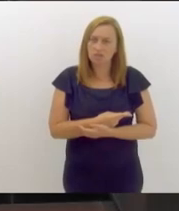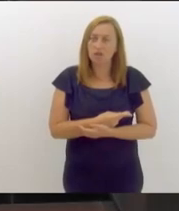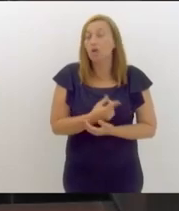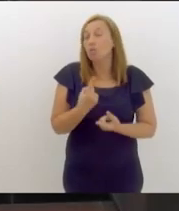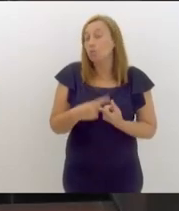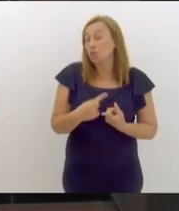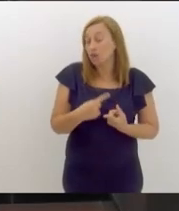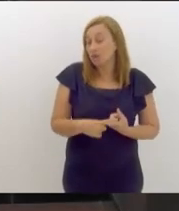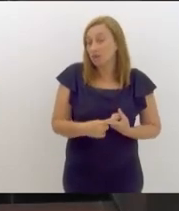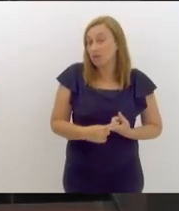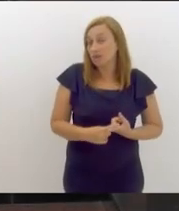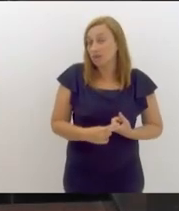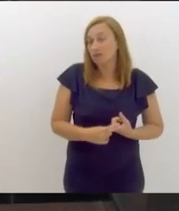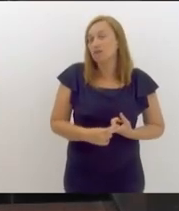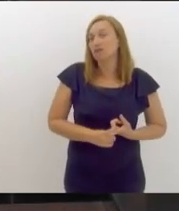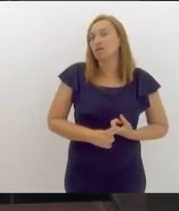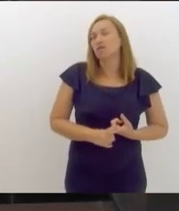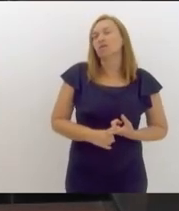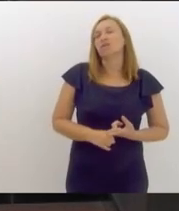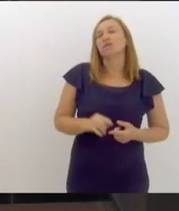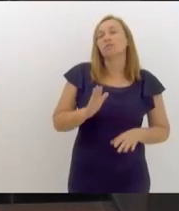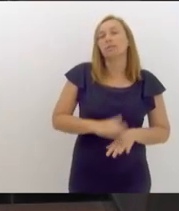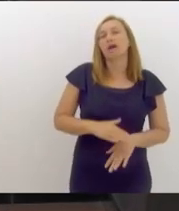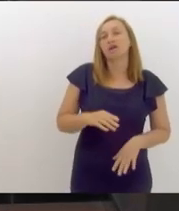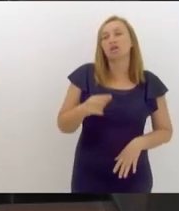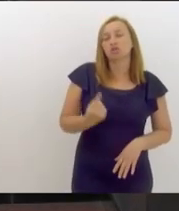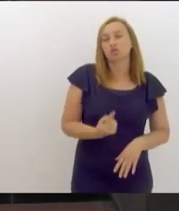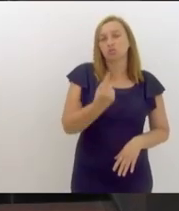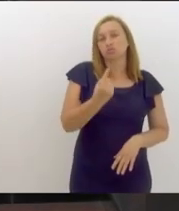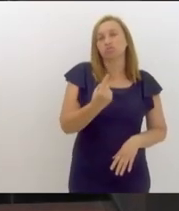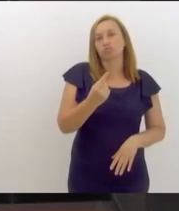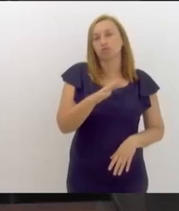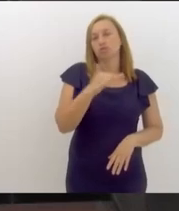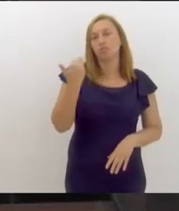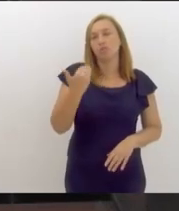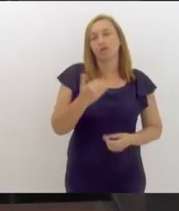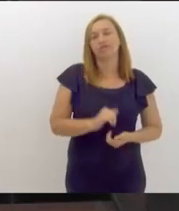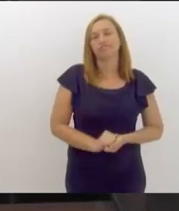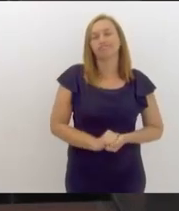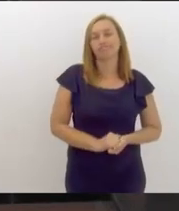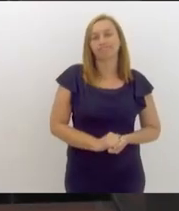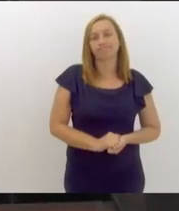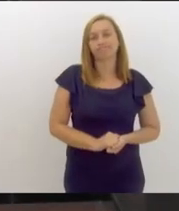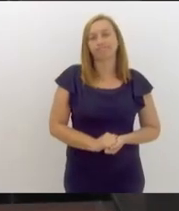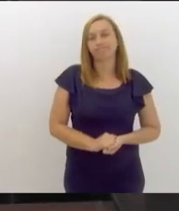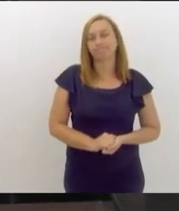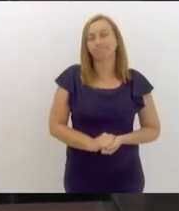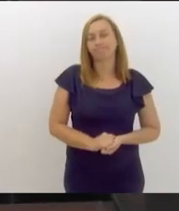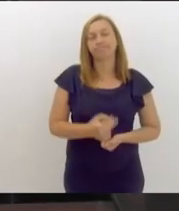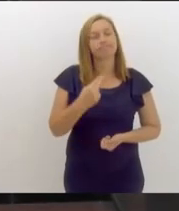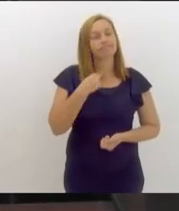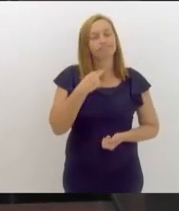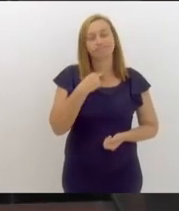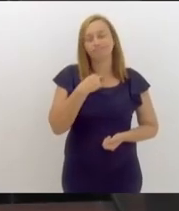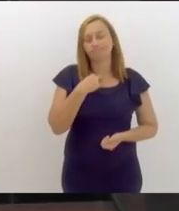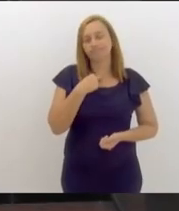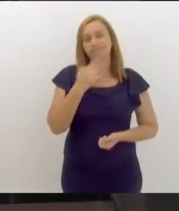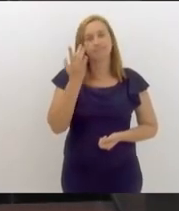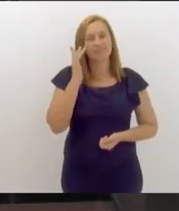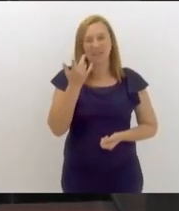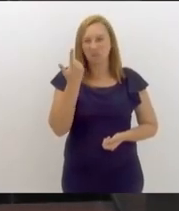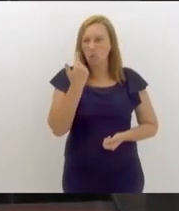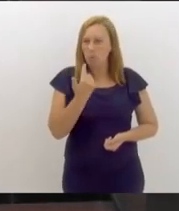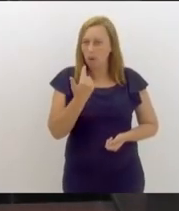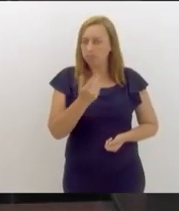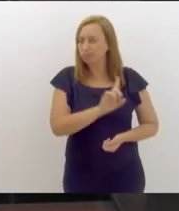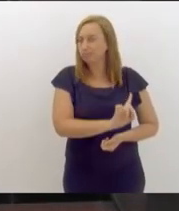porque senão vai ficar mais um sol que nasce no céu do Brasil e nós não podemos achar que isso